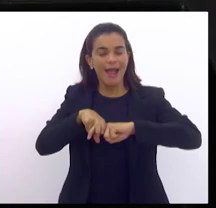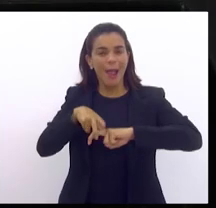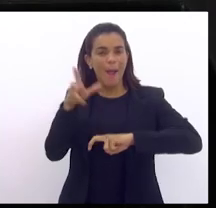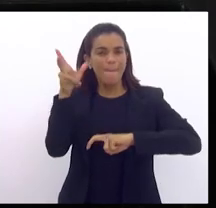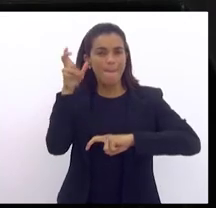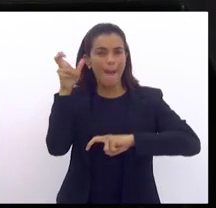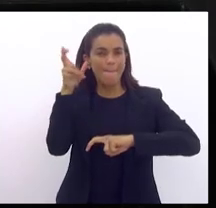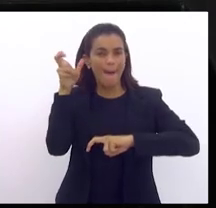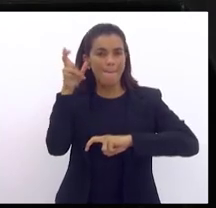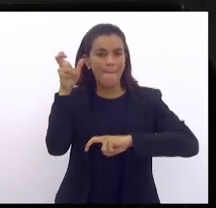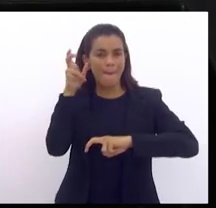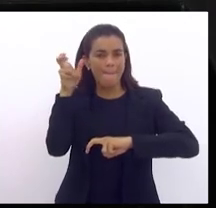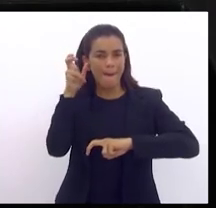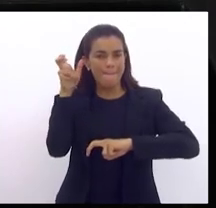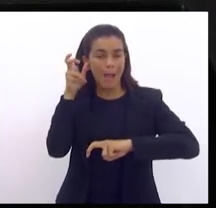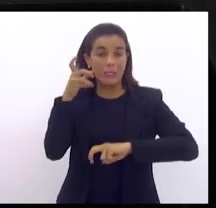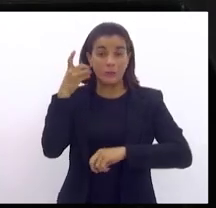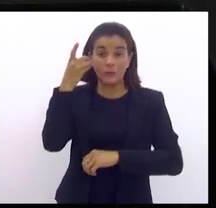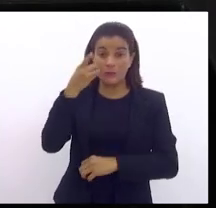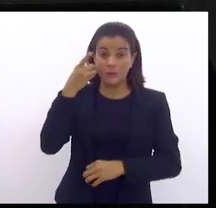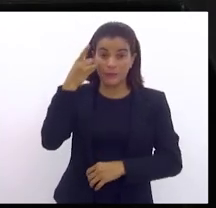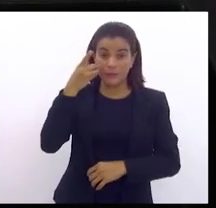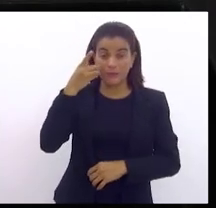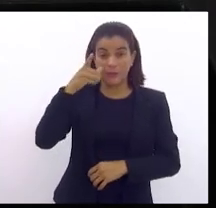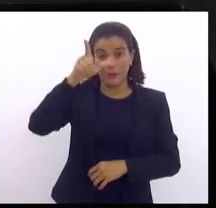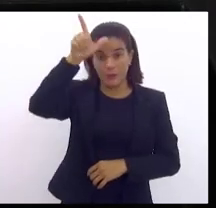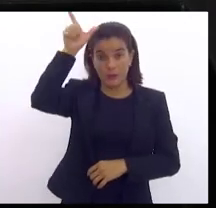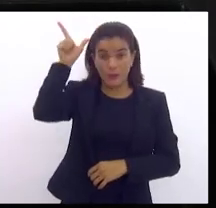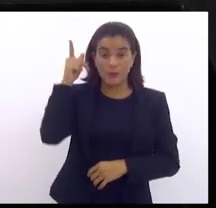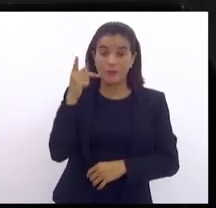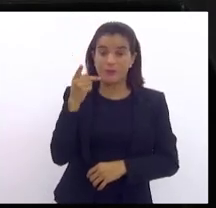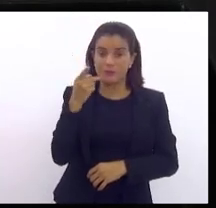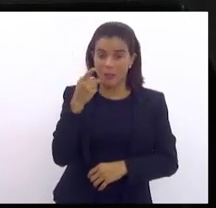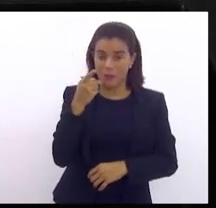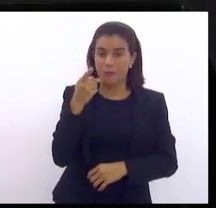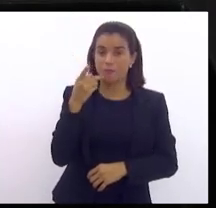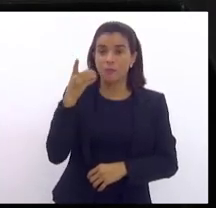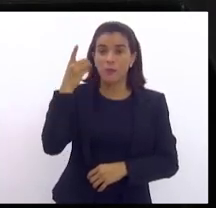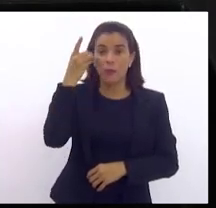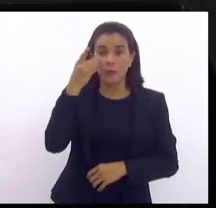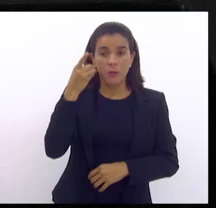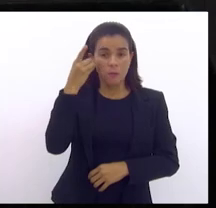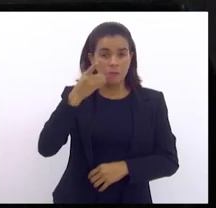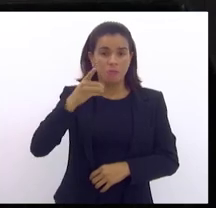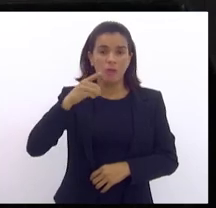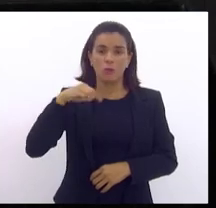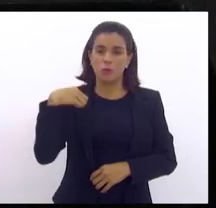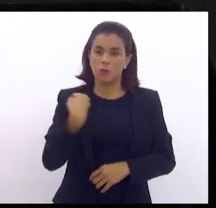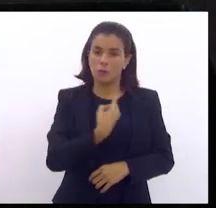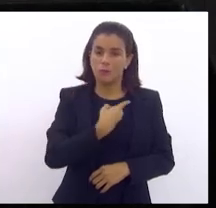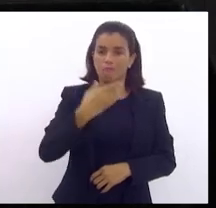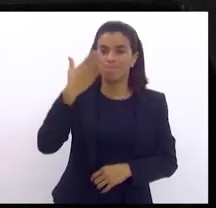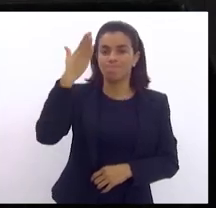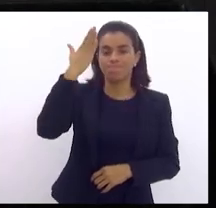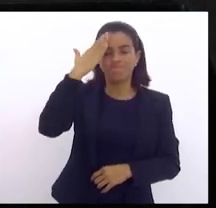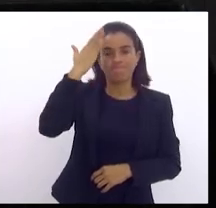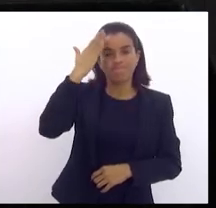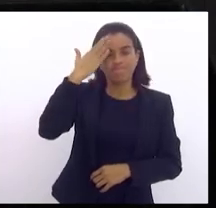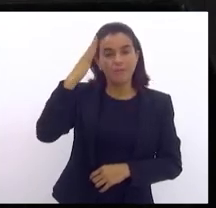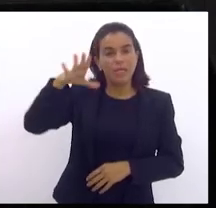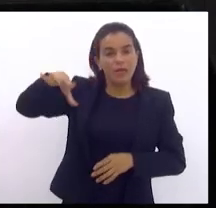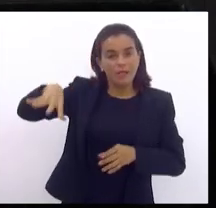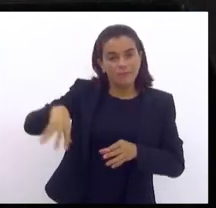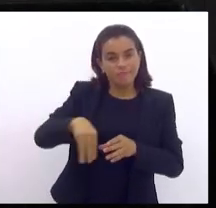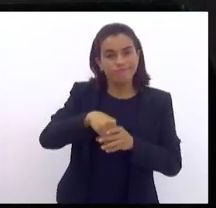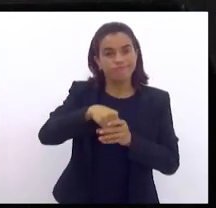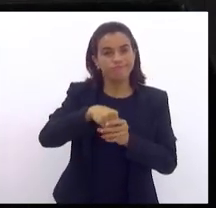as palavras do deputado Luiz Paulo, que todos nós sabemos que faz